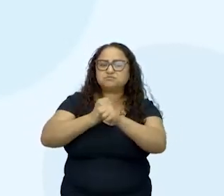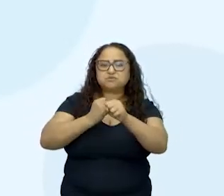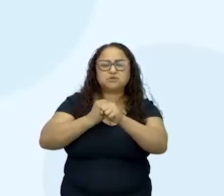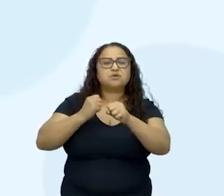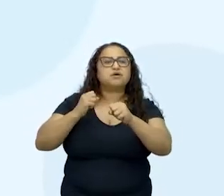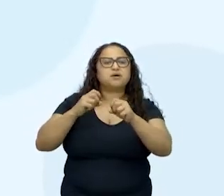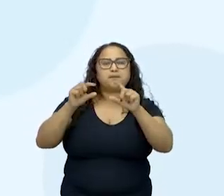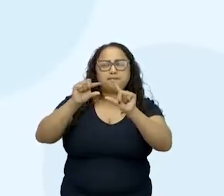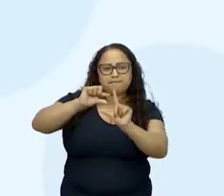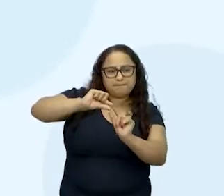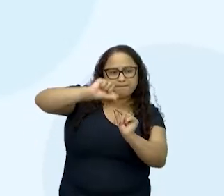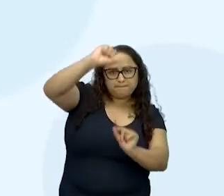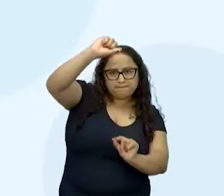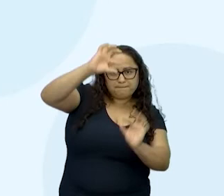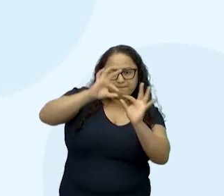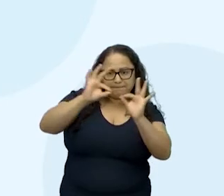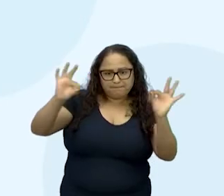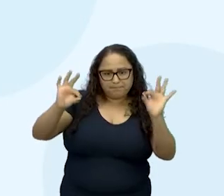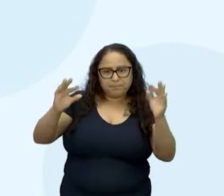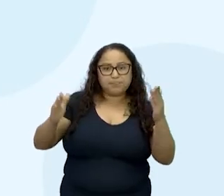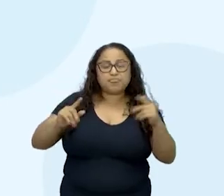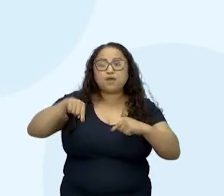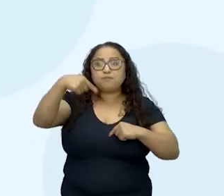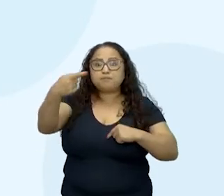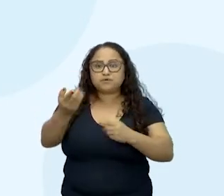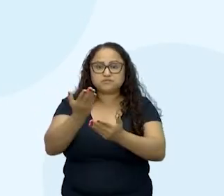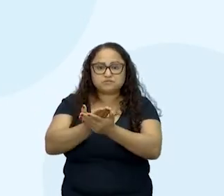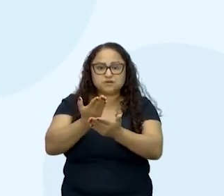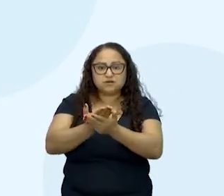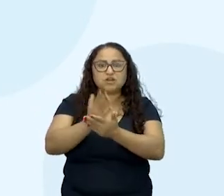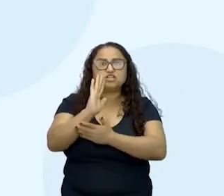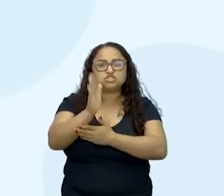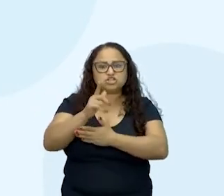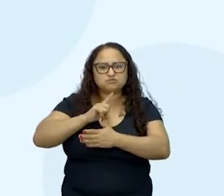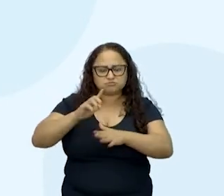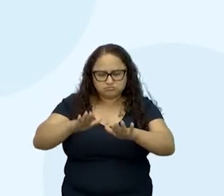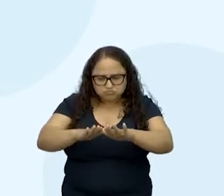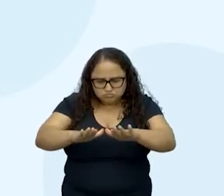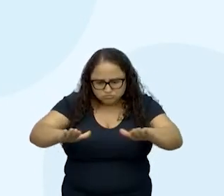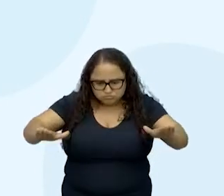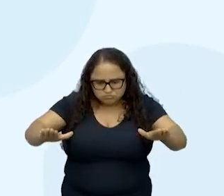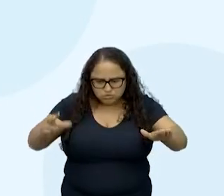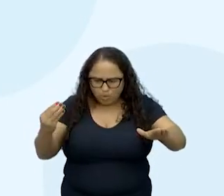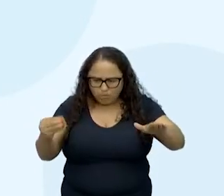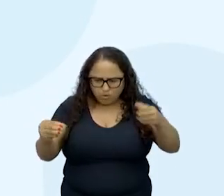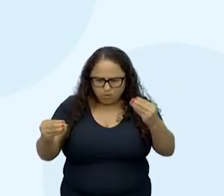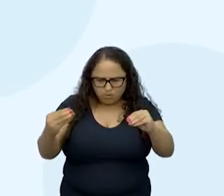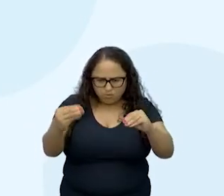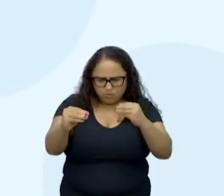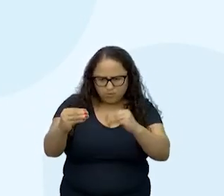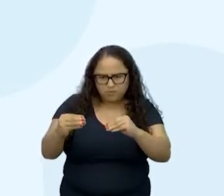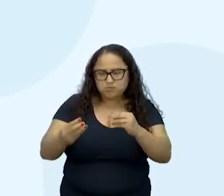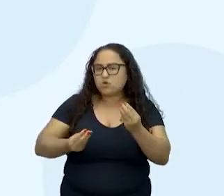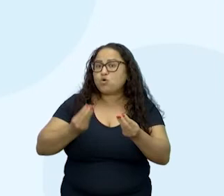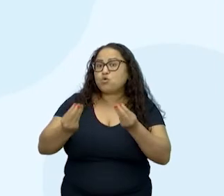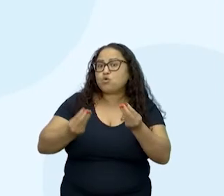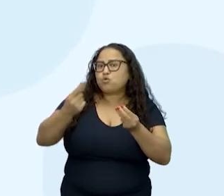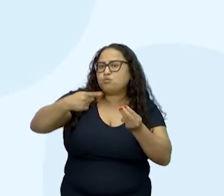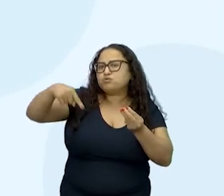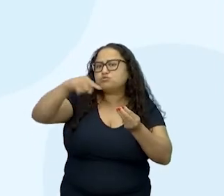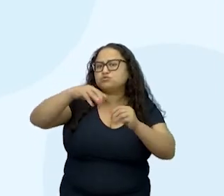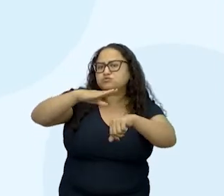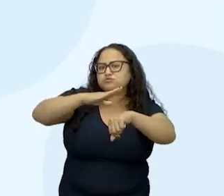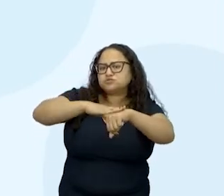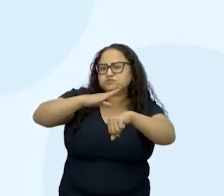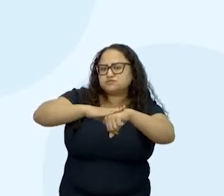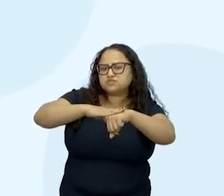na nossa próxima aula a gente já vai começar vendo a planta baixa, nós vamos estar conhecendo a planta baixa